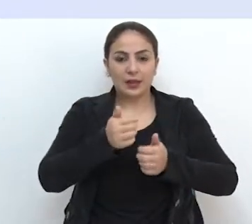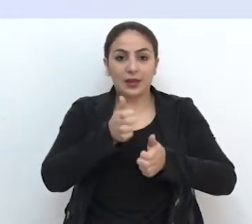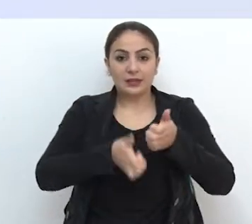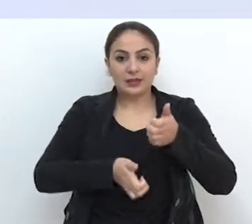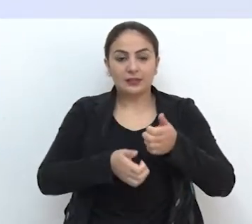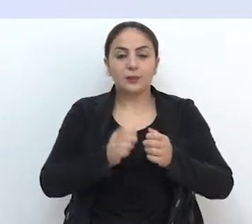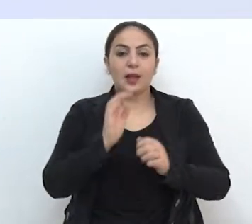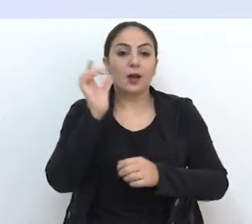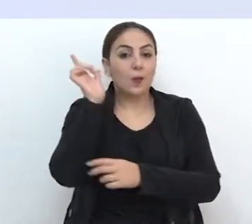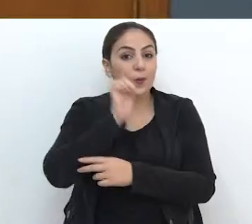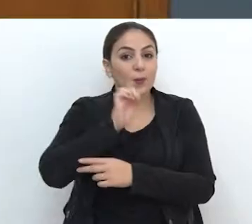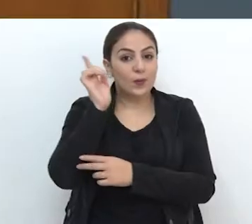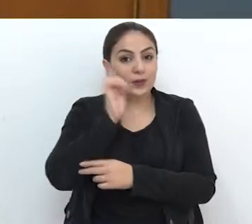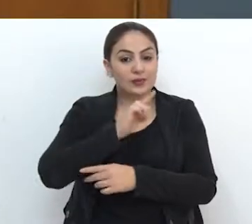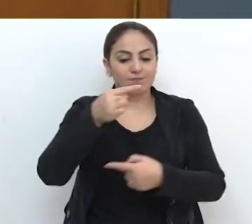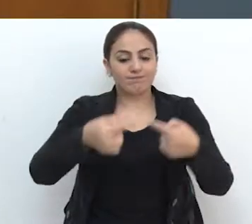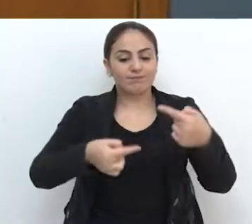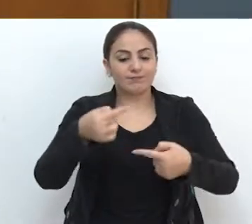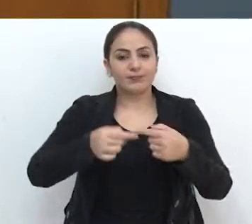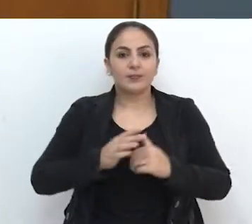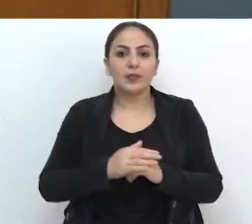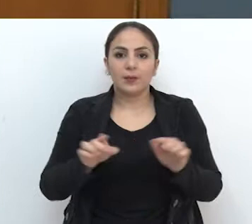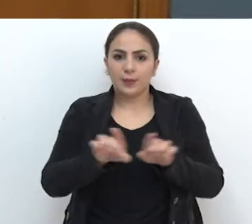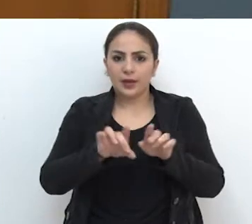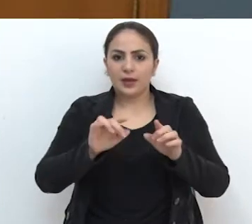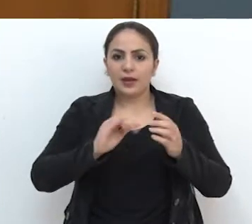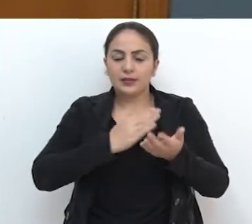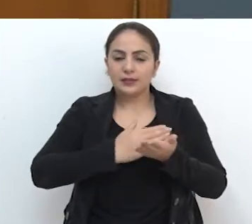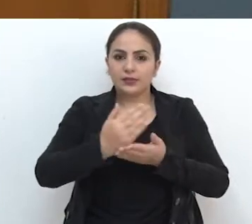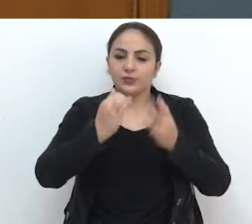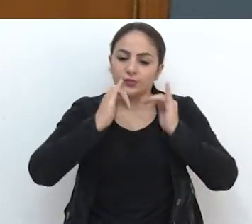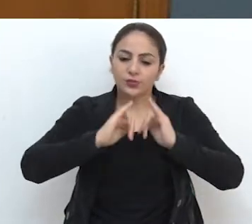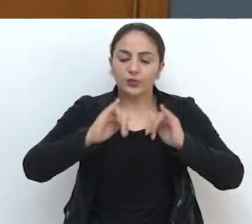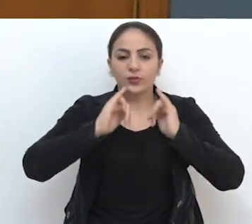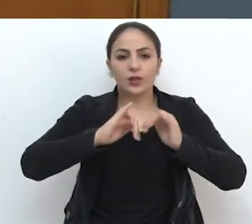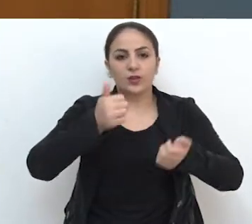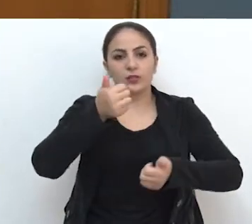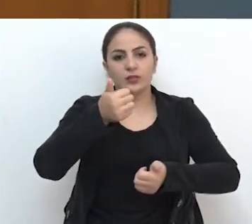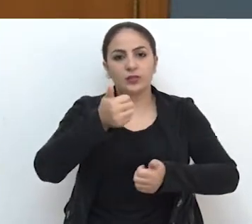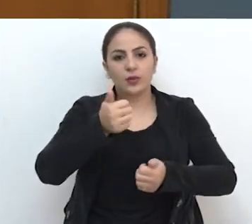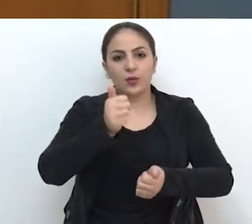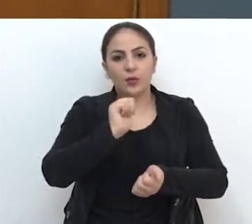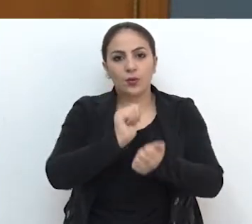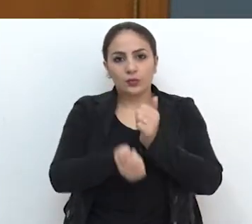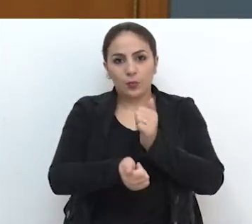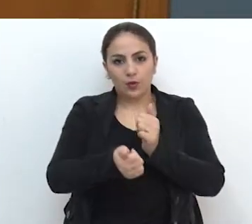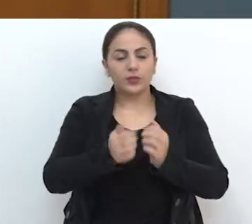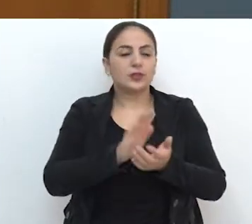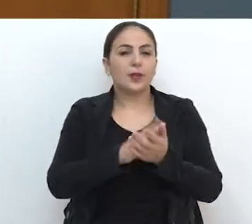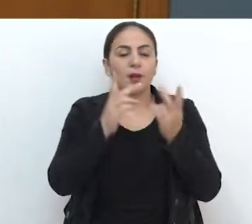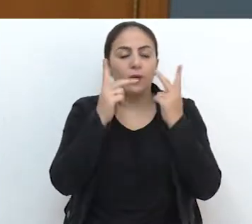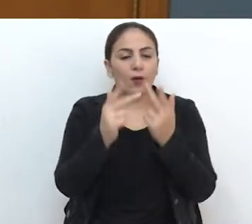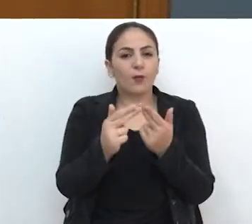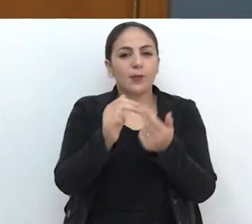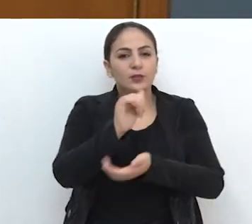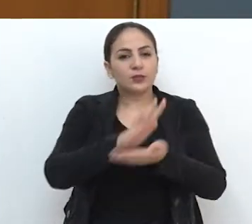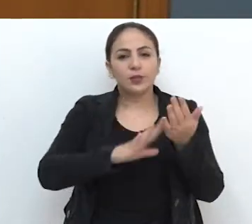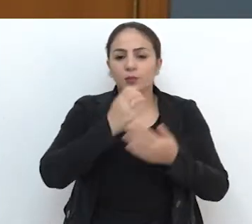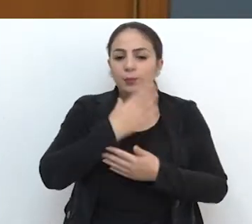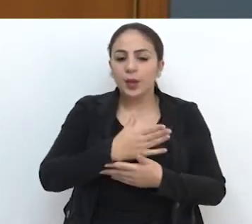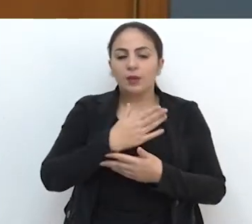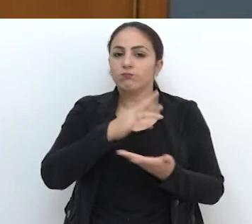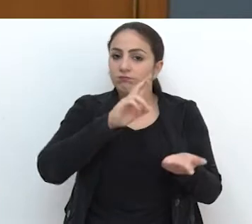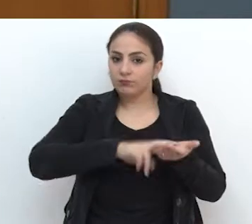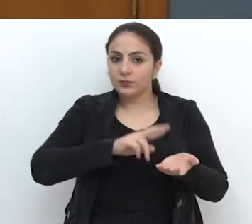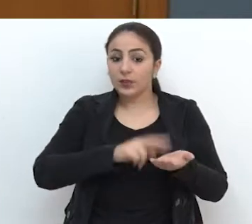em competições. Mas também com uma iniciativa de divulgar o esporte, né, com uma atividade do bem, uma atividade